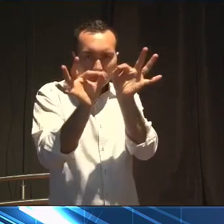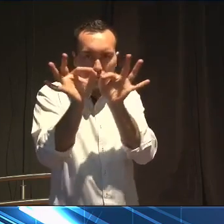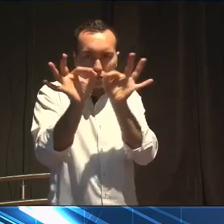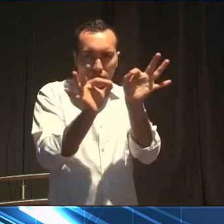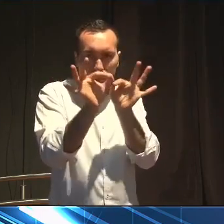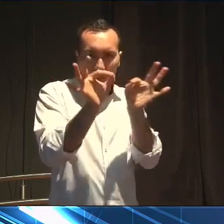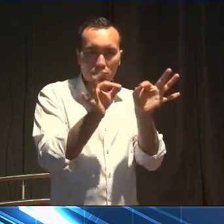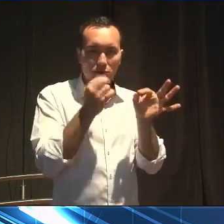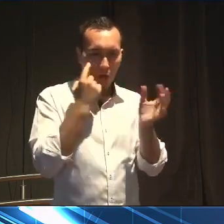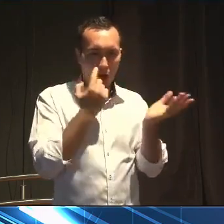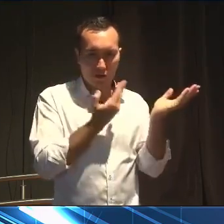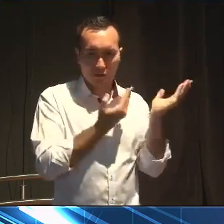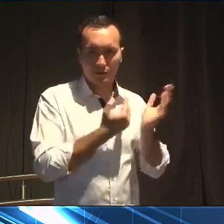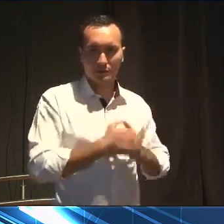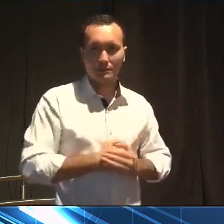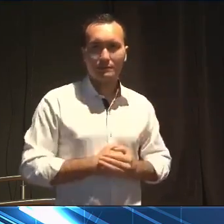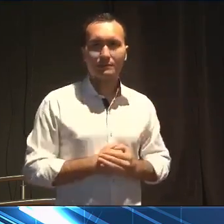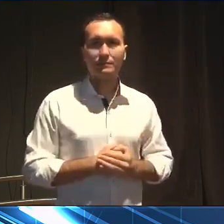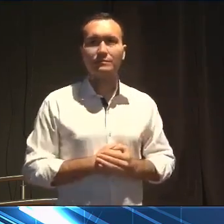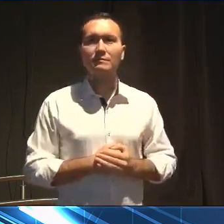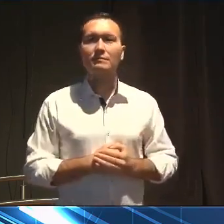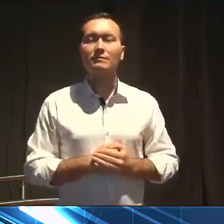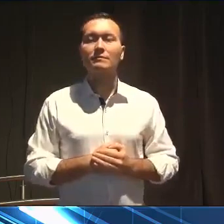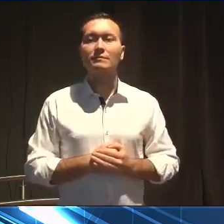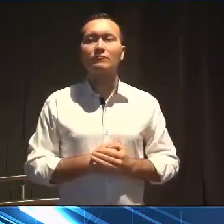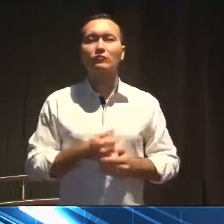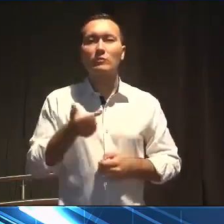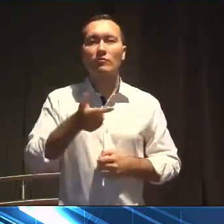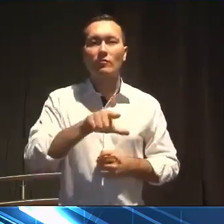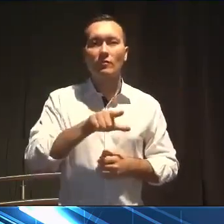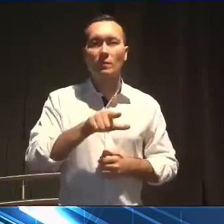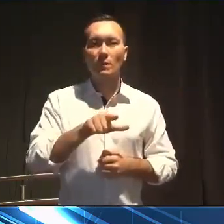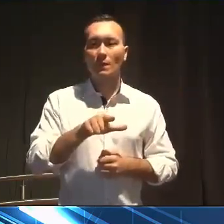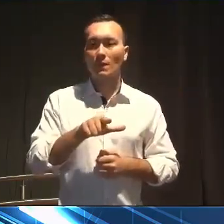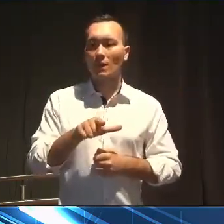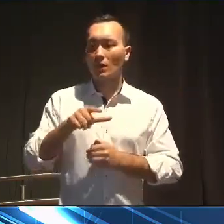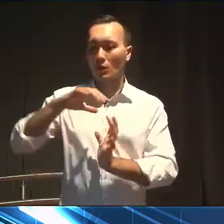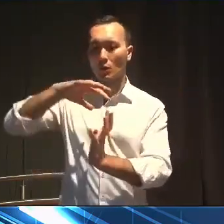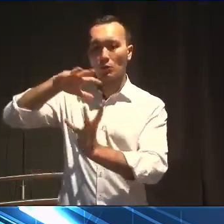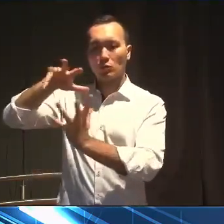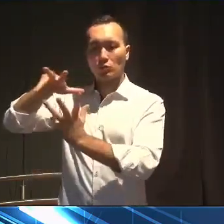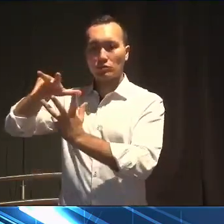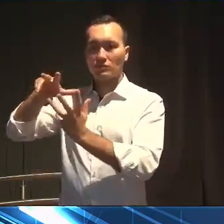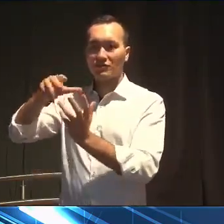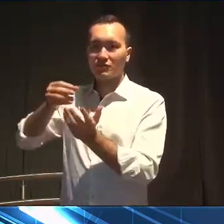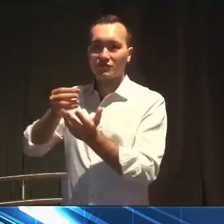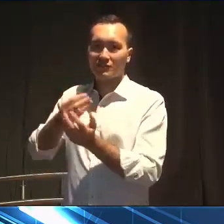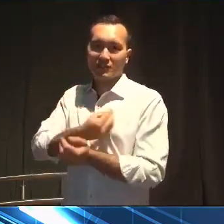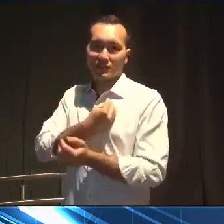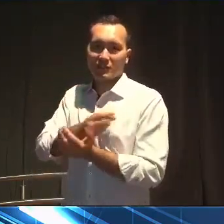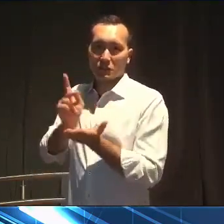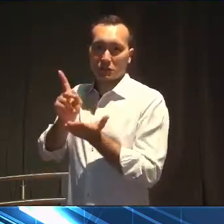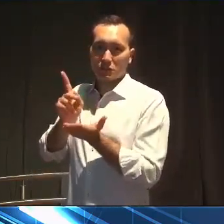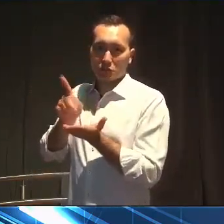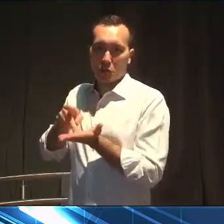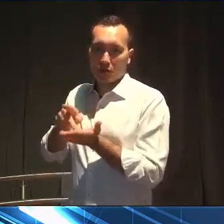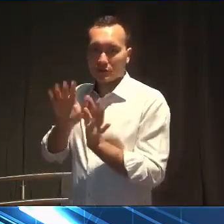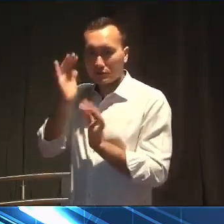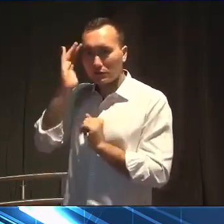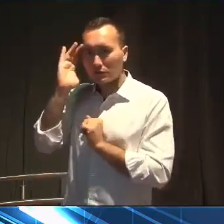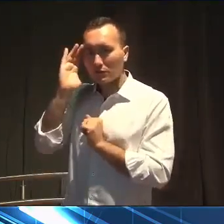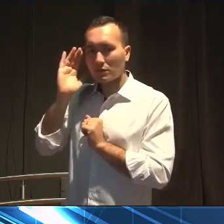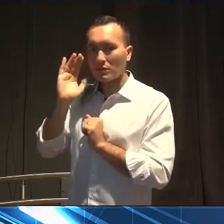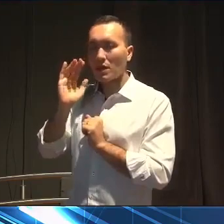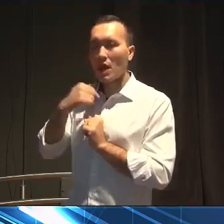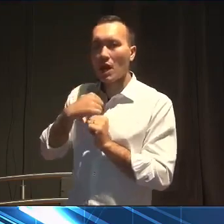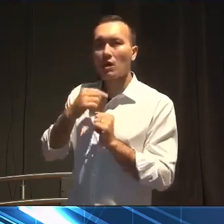impacto. E o mais legal, eu consigo pegar dado do mundo real, alimentar essa simulação para saber, por exemplo, o